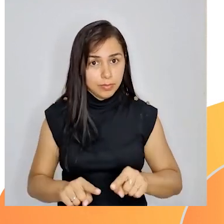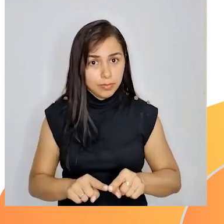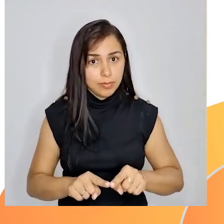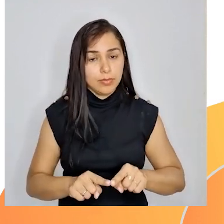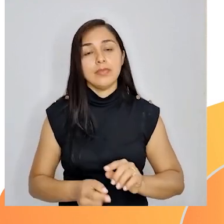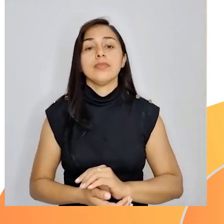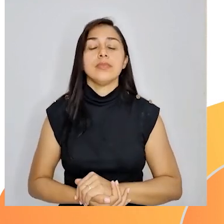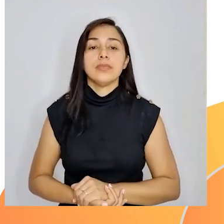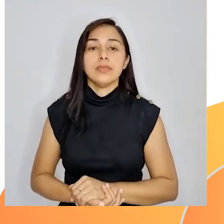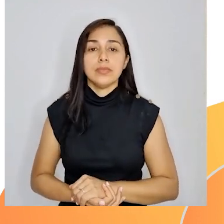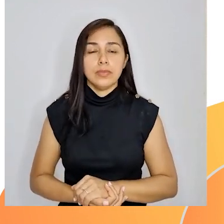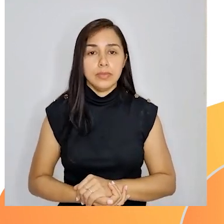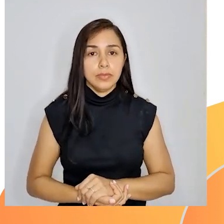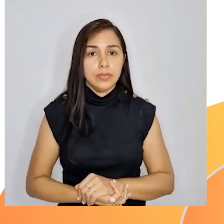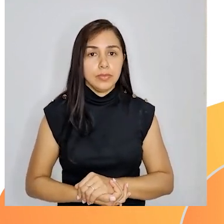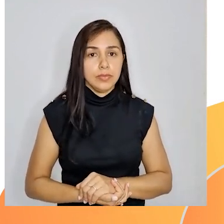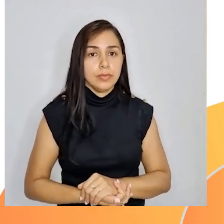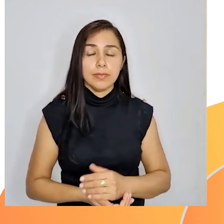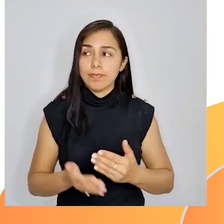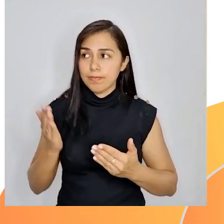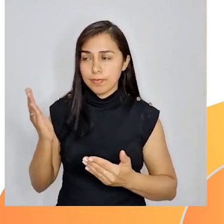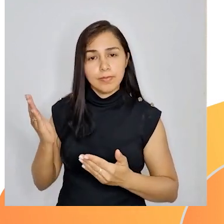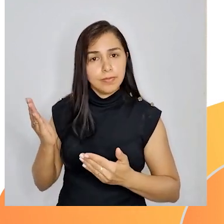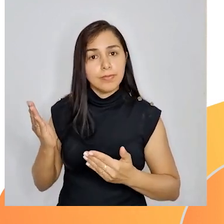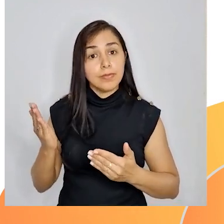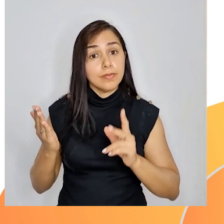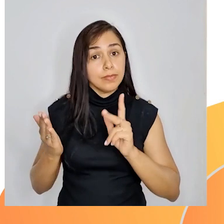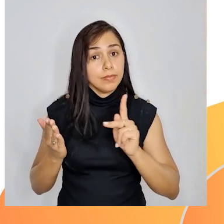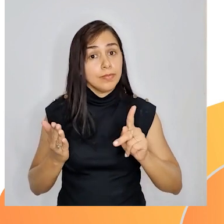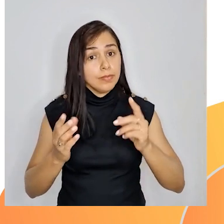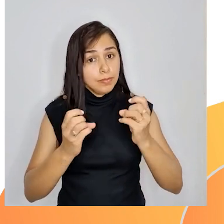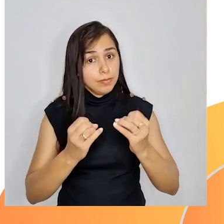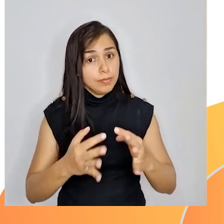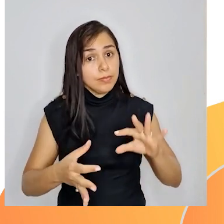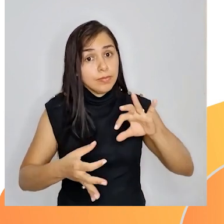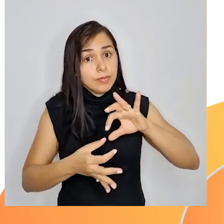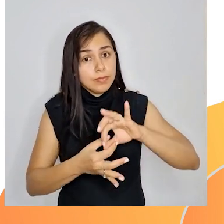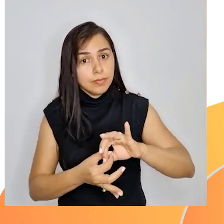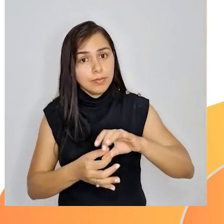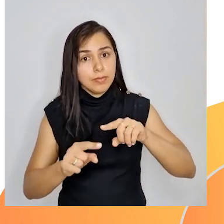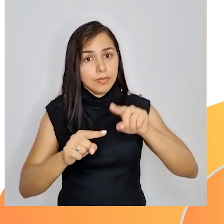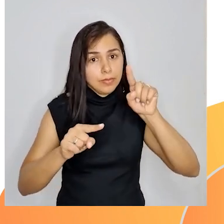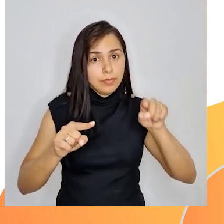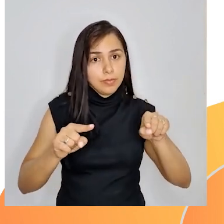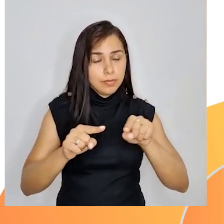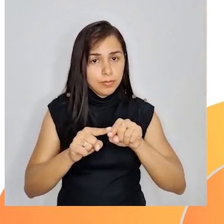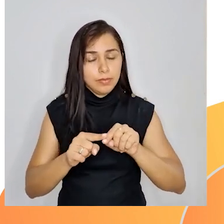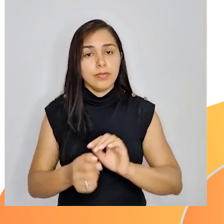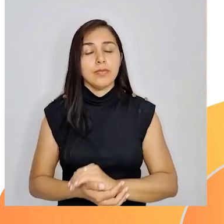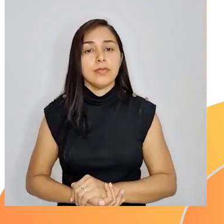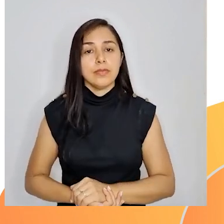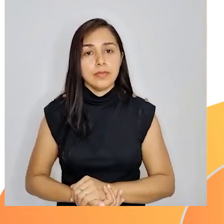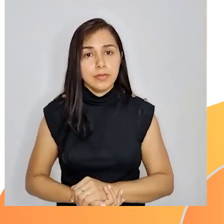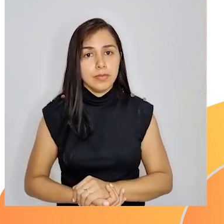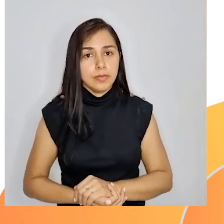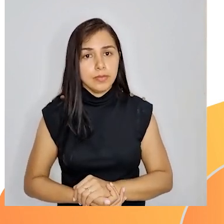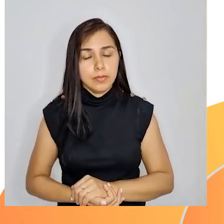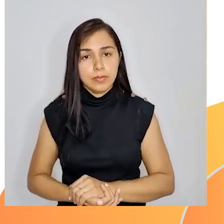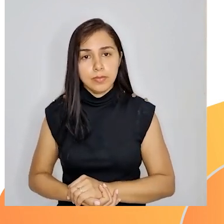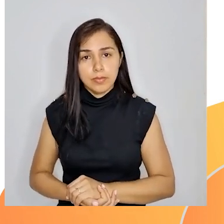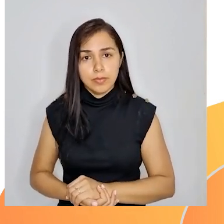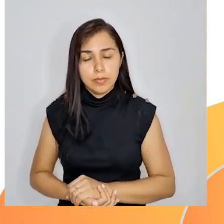nós podemos formar um com esse do lado e esse do Meio outro é dois e sim na mesma lógica